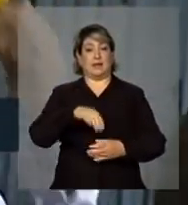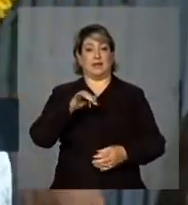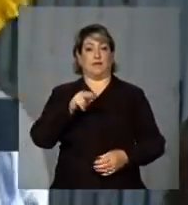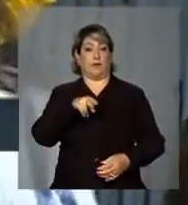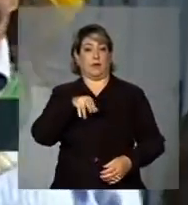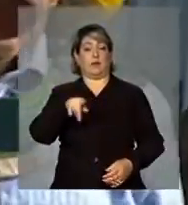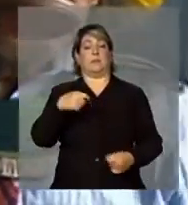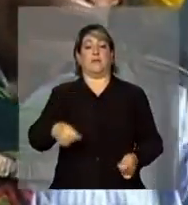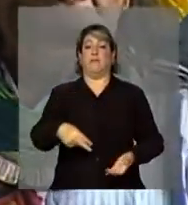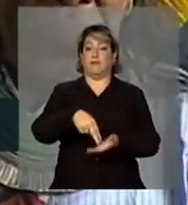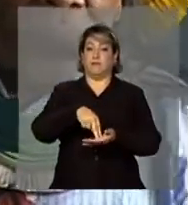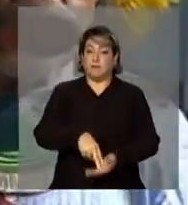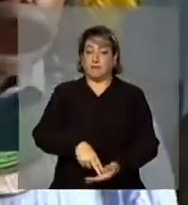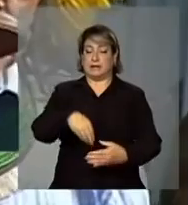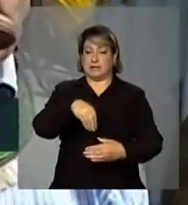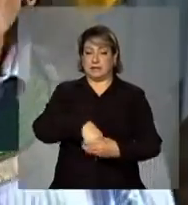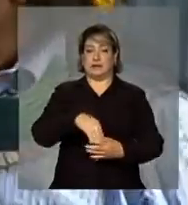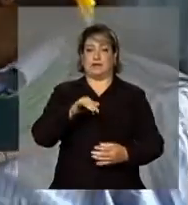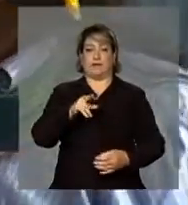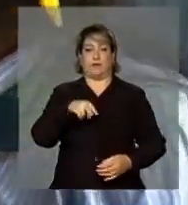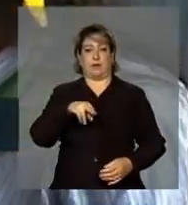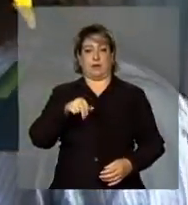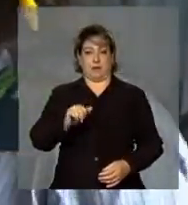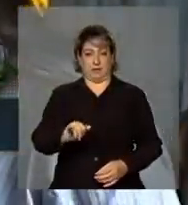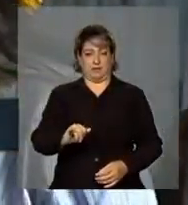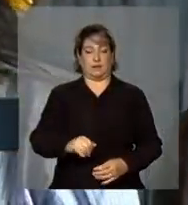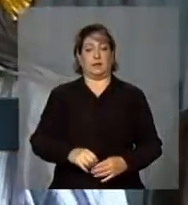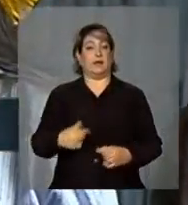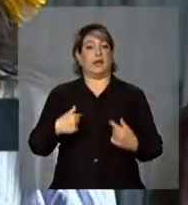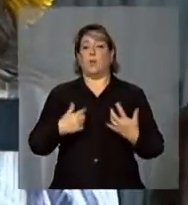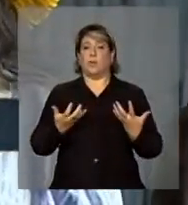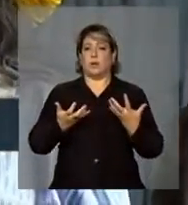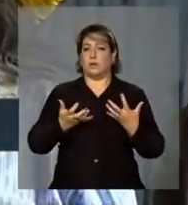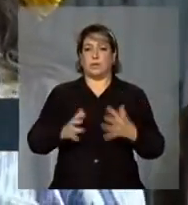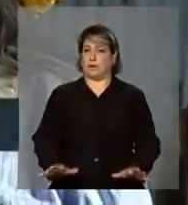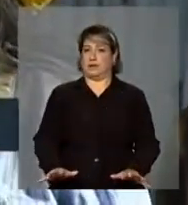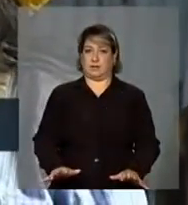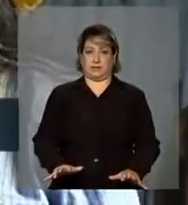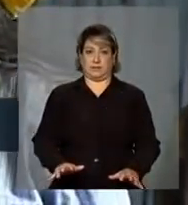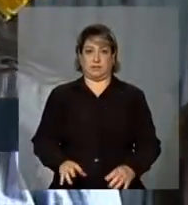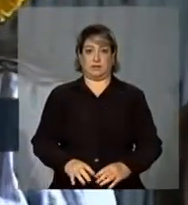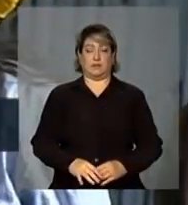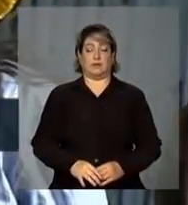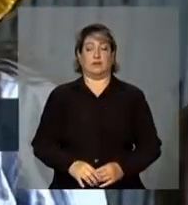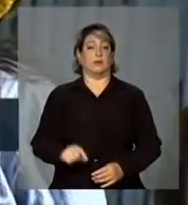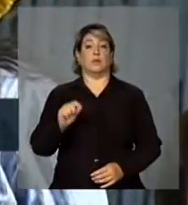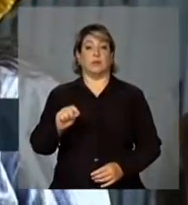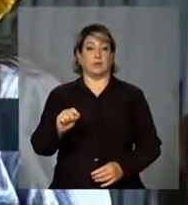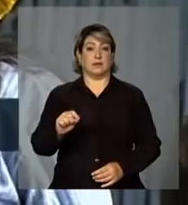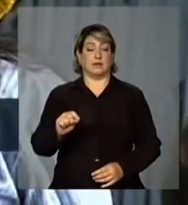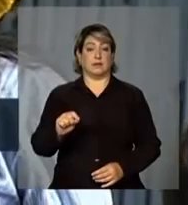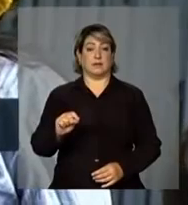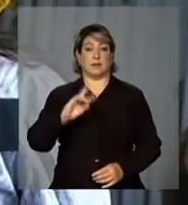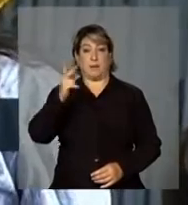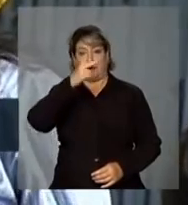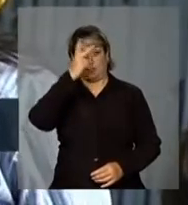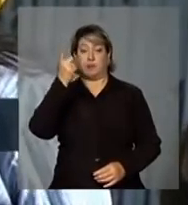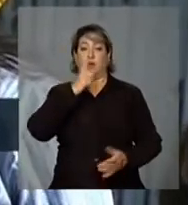Você tem que ser firme na FUNAI. Eu não quero que o pessoal